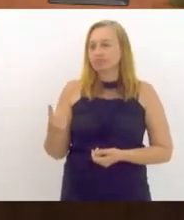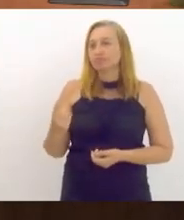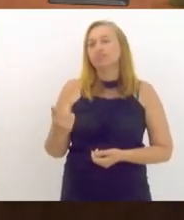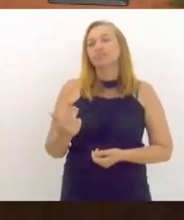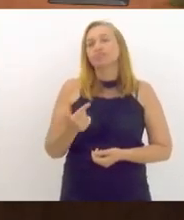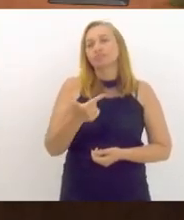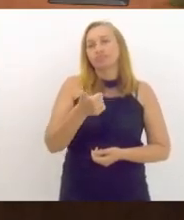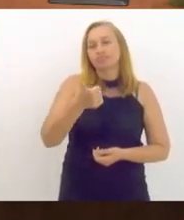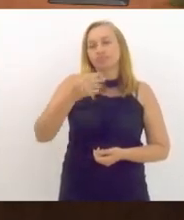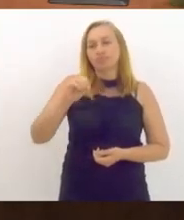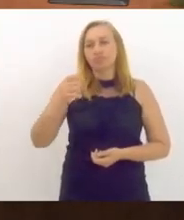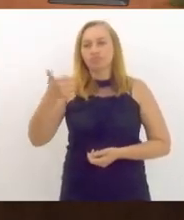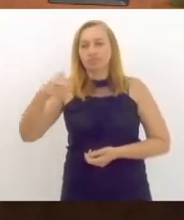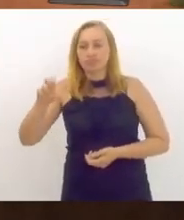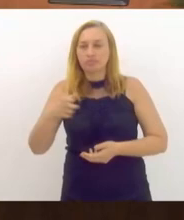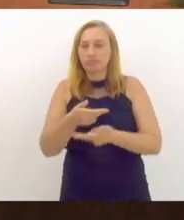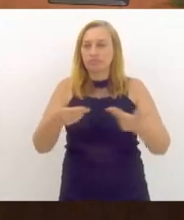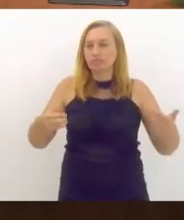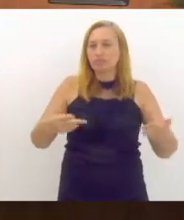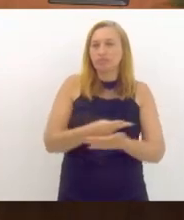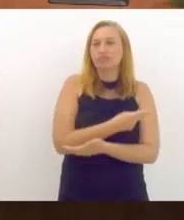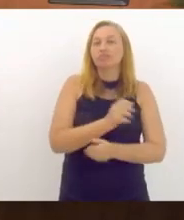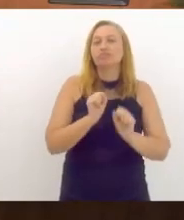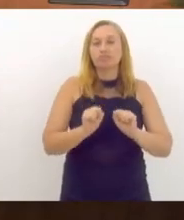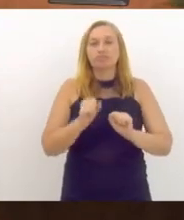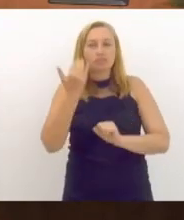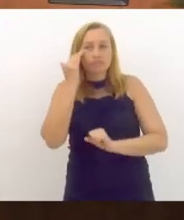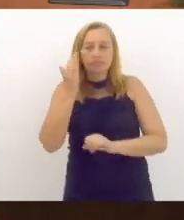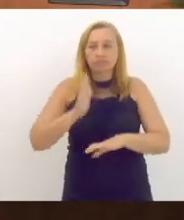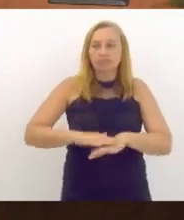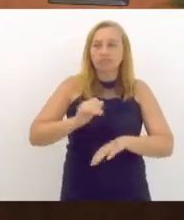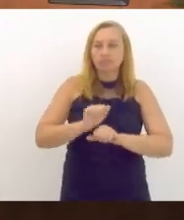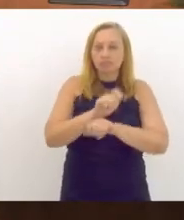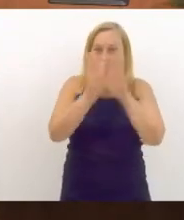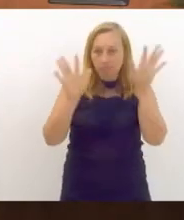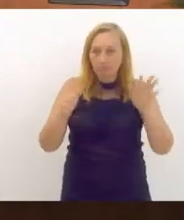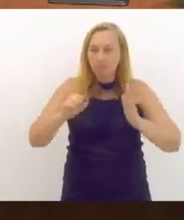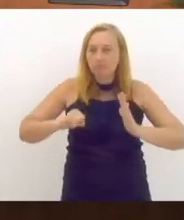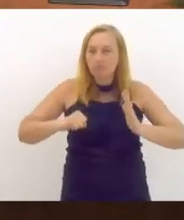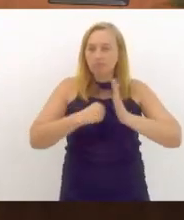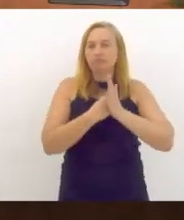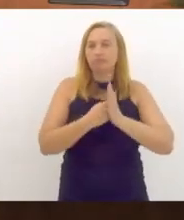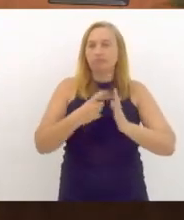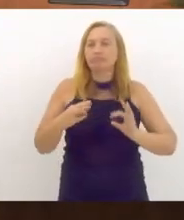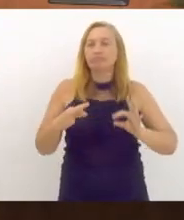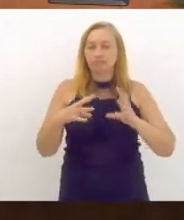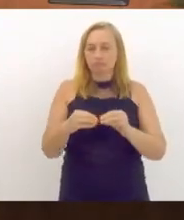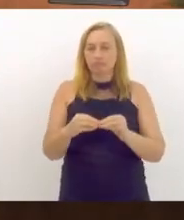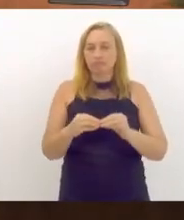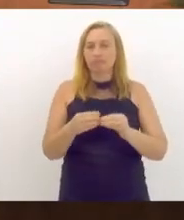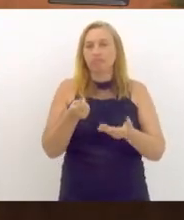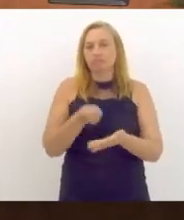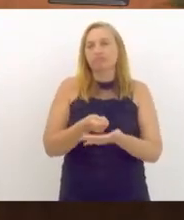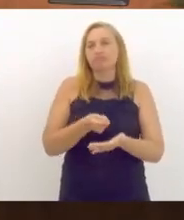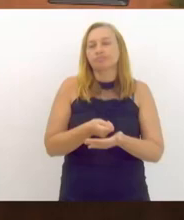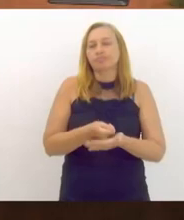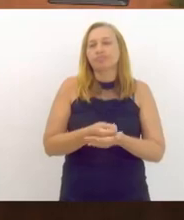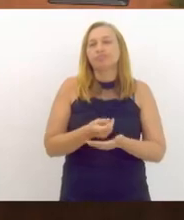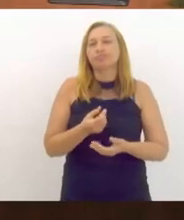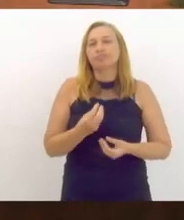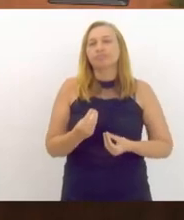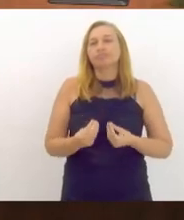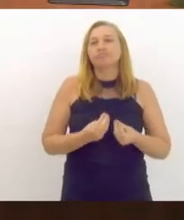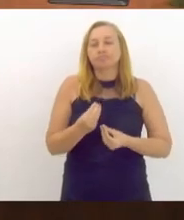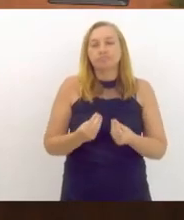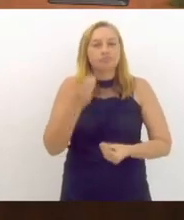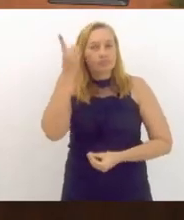cá muita coisa aconteceu e a gente pôde entender com mais clareza o impacto disso, dessa cobrança e a forma,